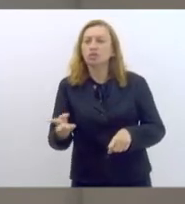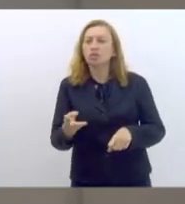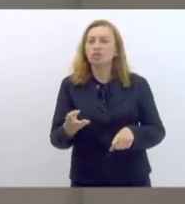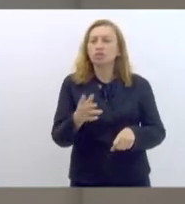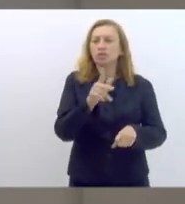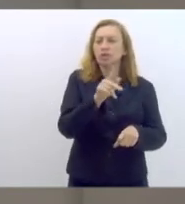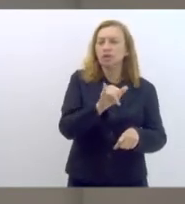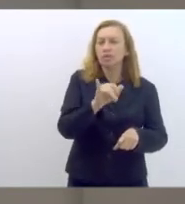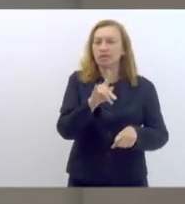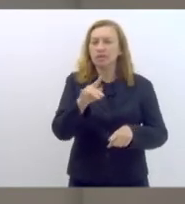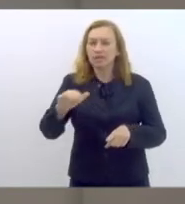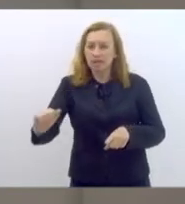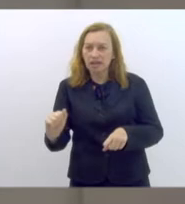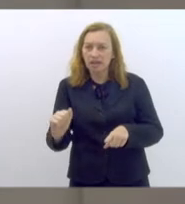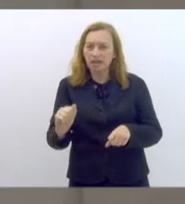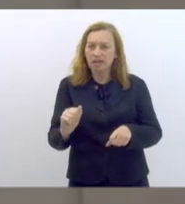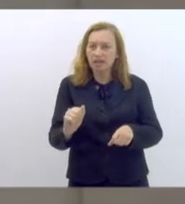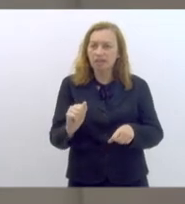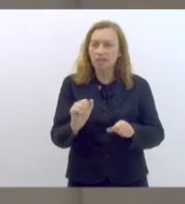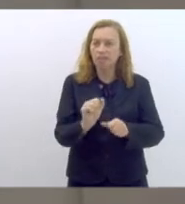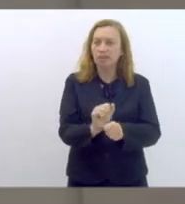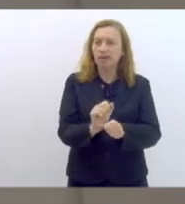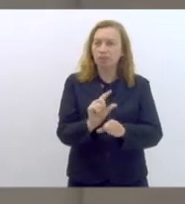segurado exatamente por causa da...